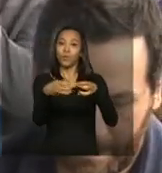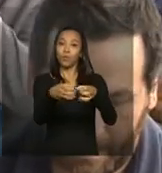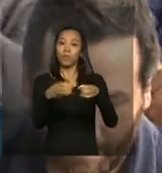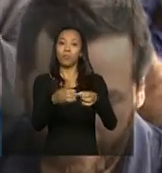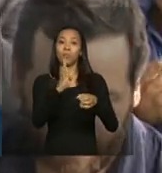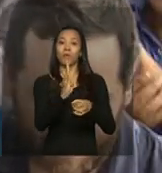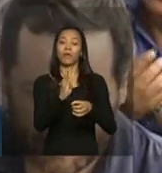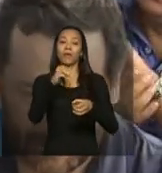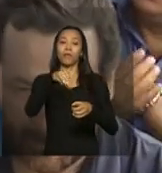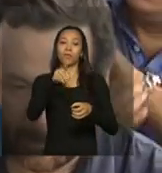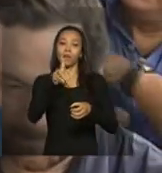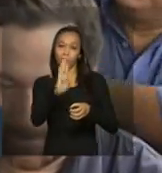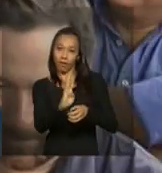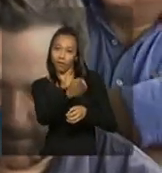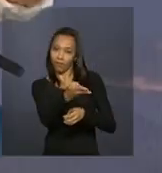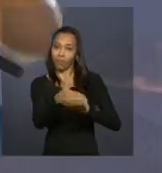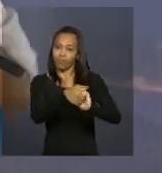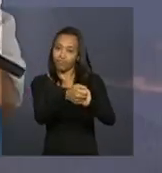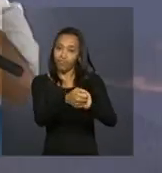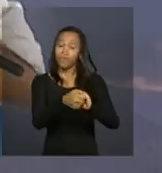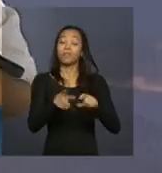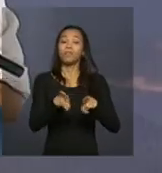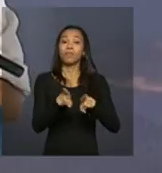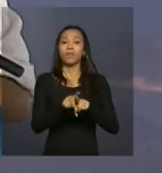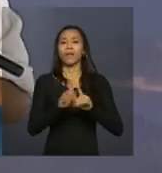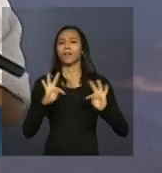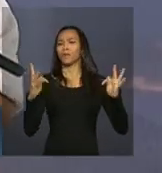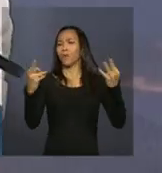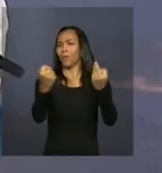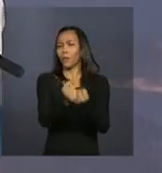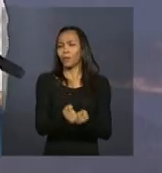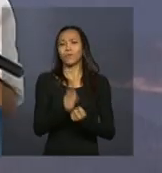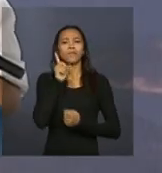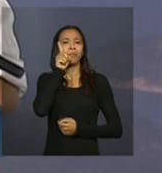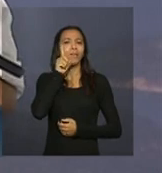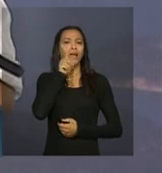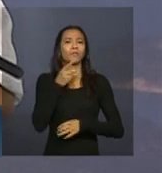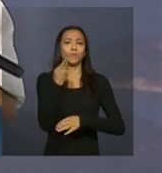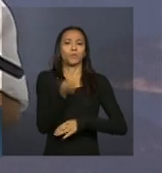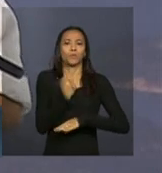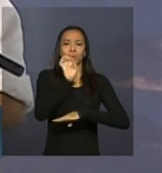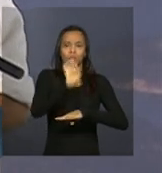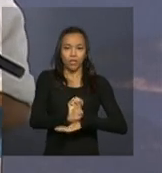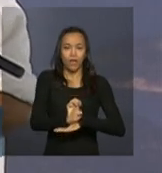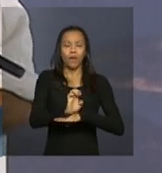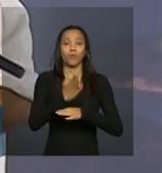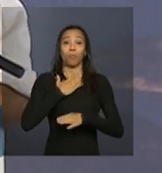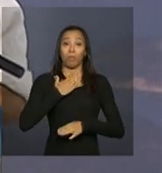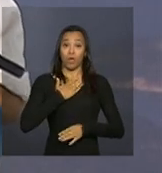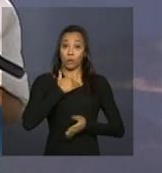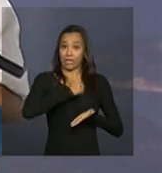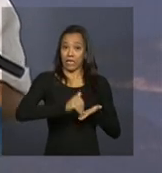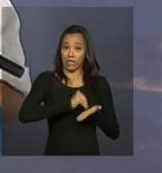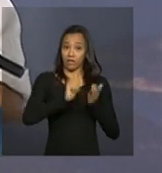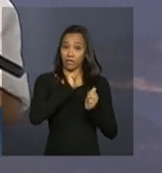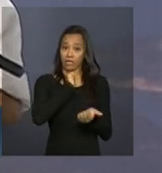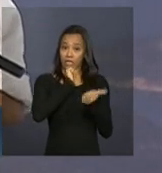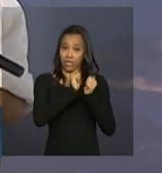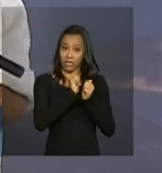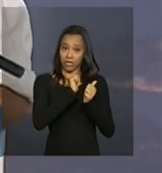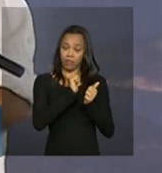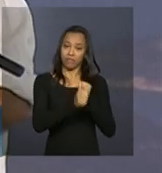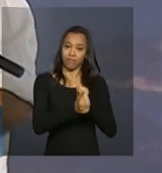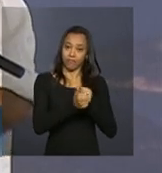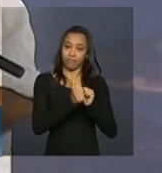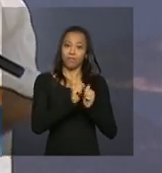Dilma. Saudar todos os deputados estaduais. Vou puxar o saco aqui do meu secretário de transportes, do deputado Rafael Pisciani, e